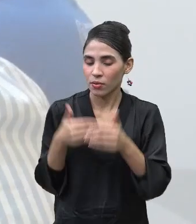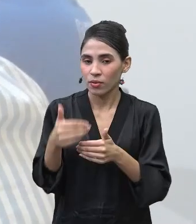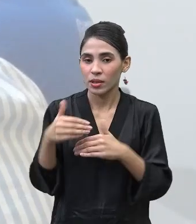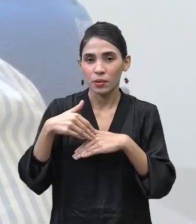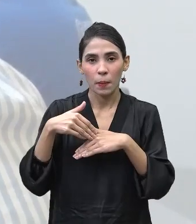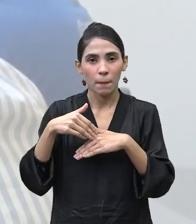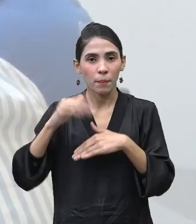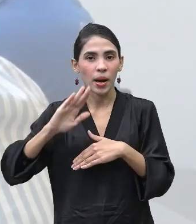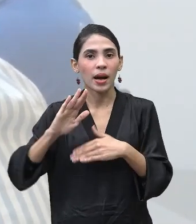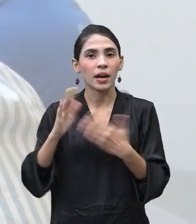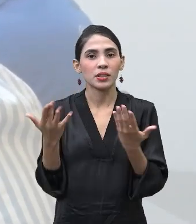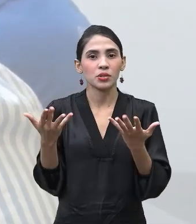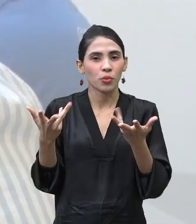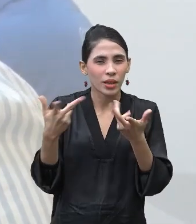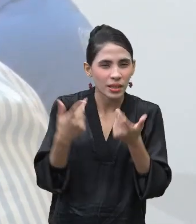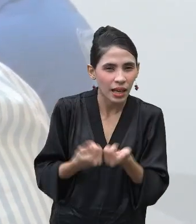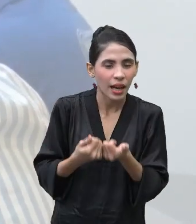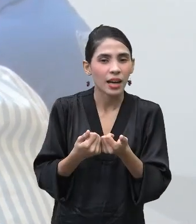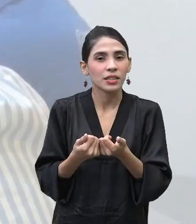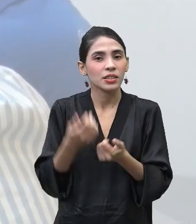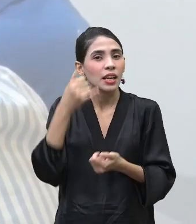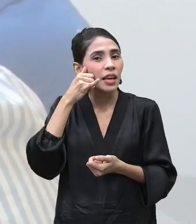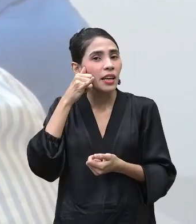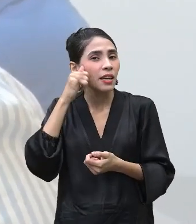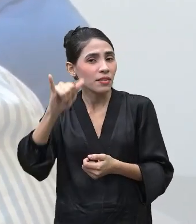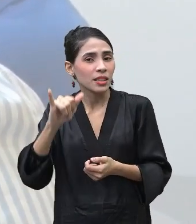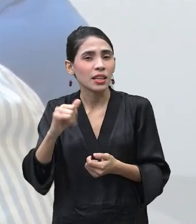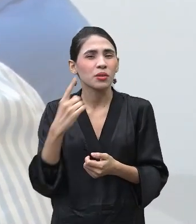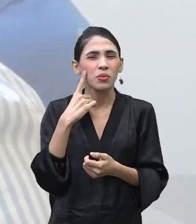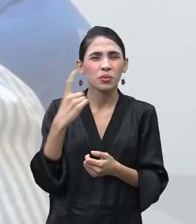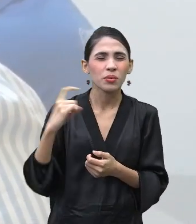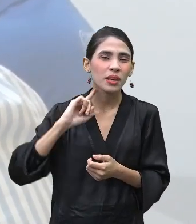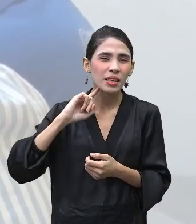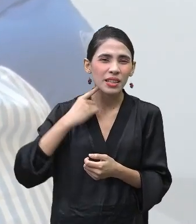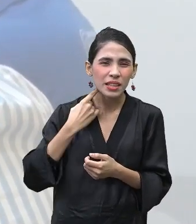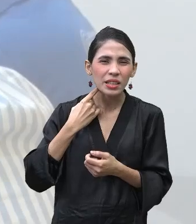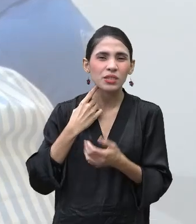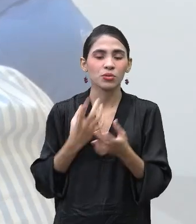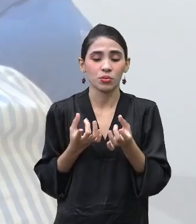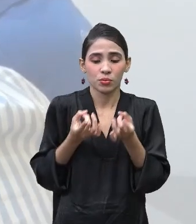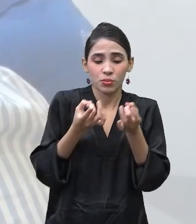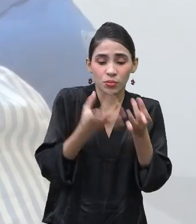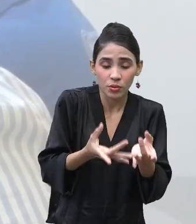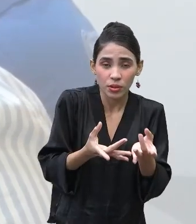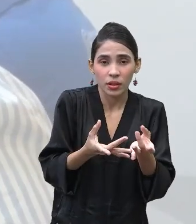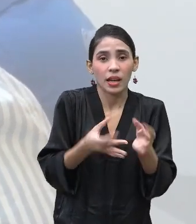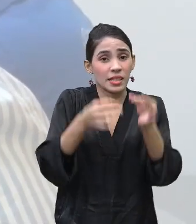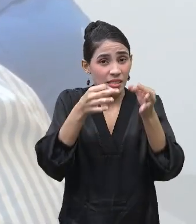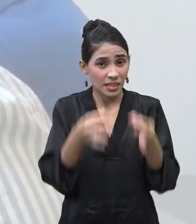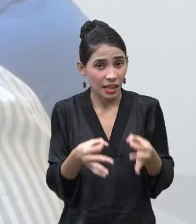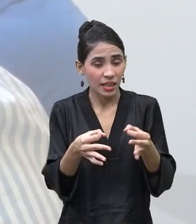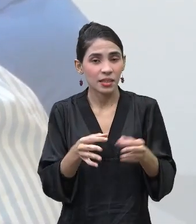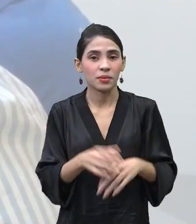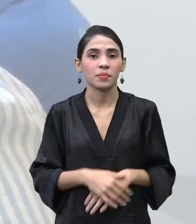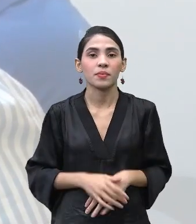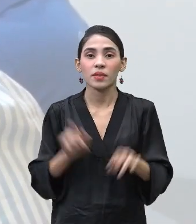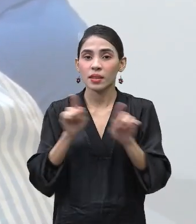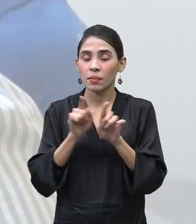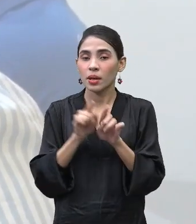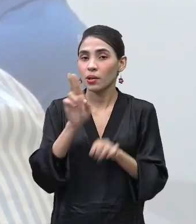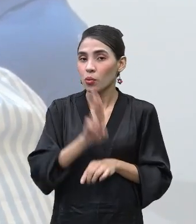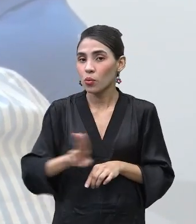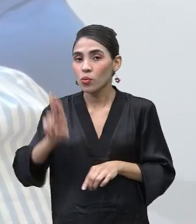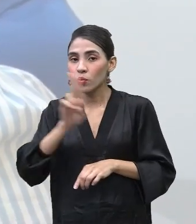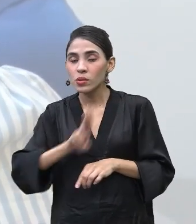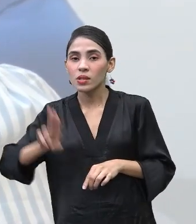mais sustentável, não gerando muito lixo, né? Fazendo esse descarte correto, usando